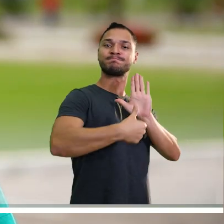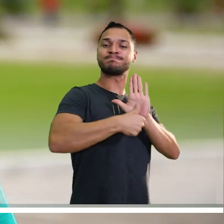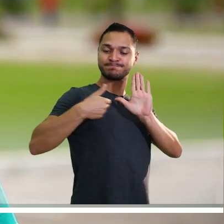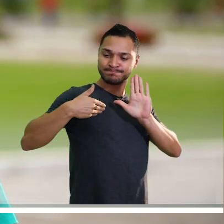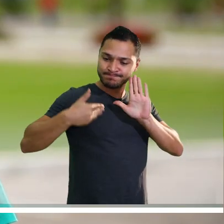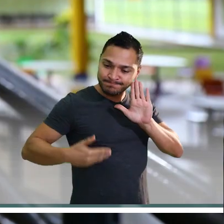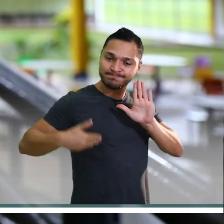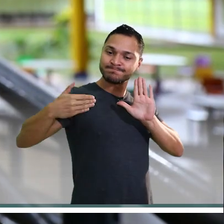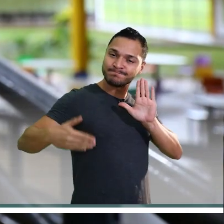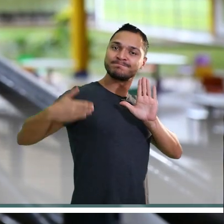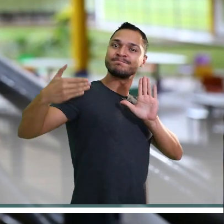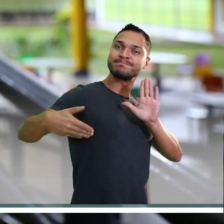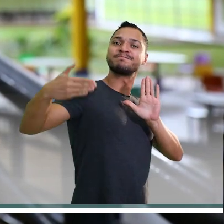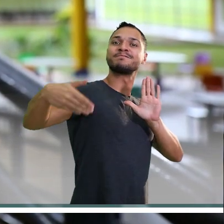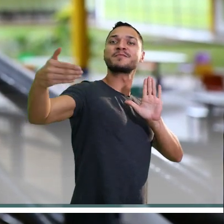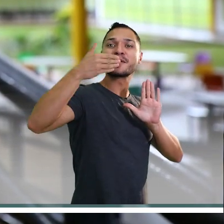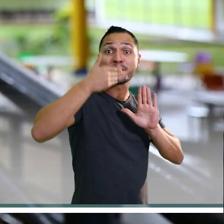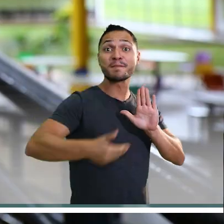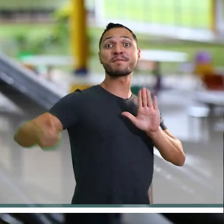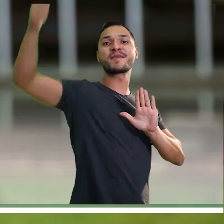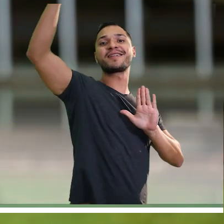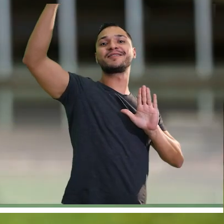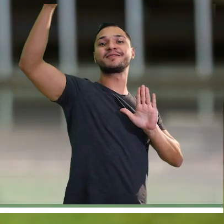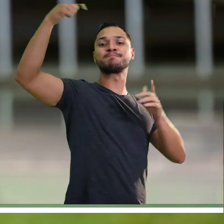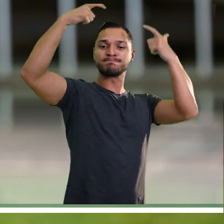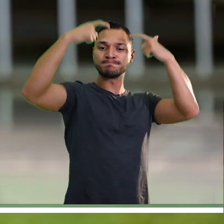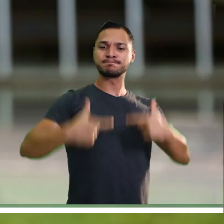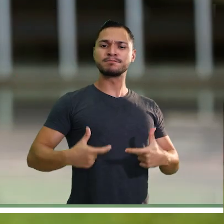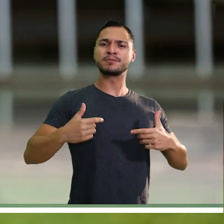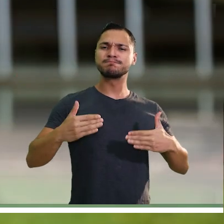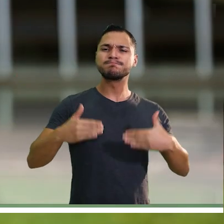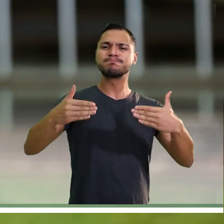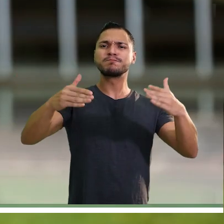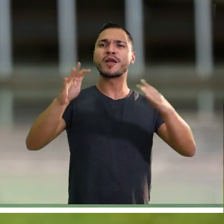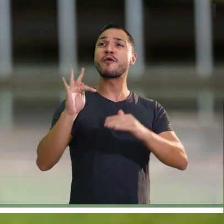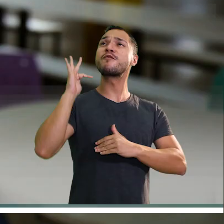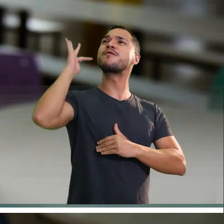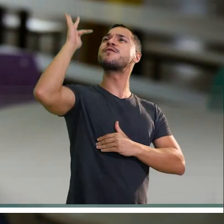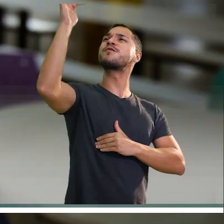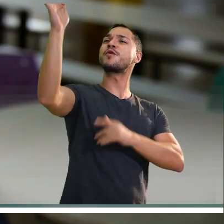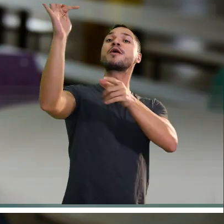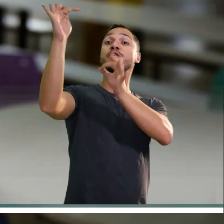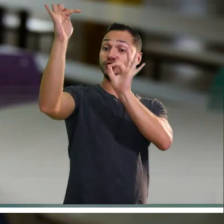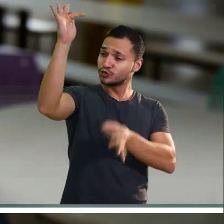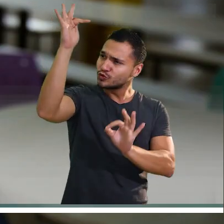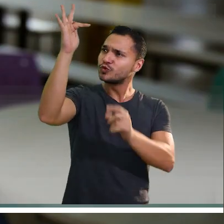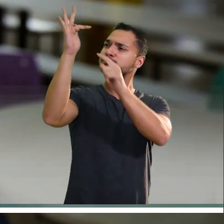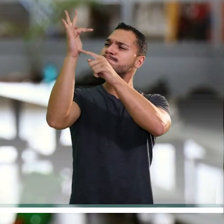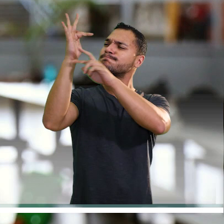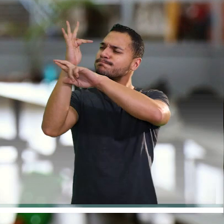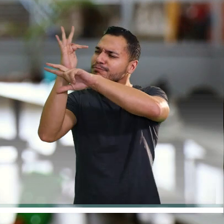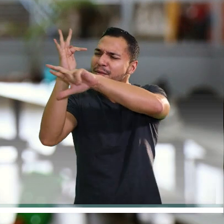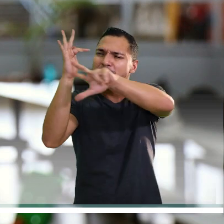nossa identidade é o que nos leva além, o que nos faz melhor. É o que nos leva a construir um futuro mais